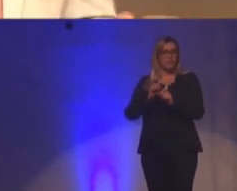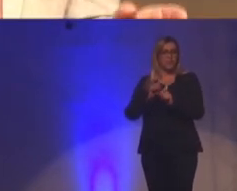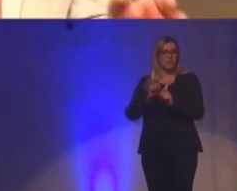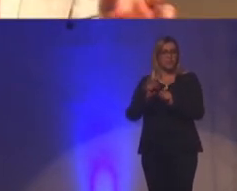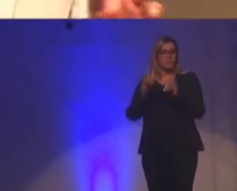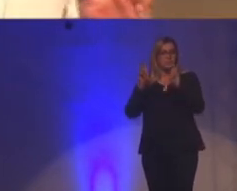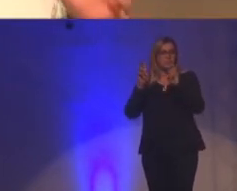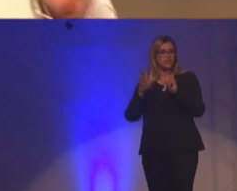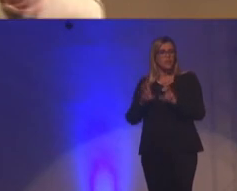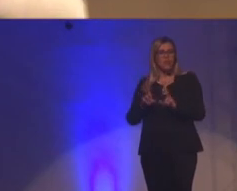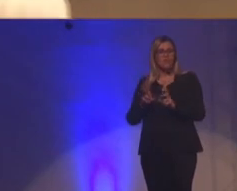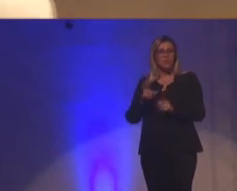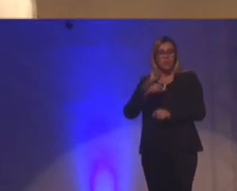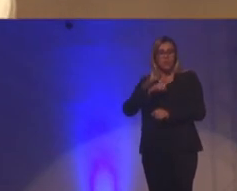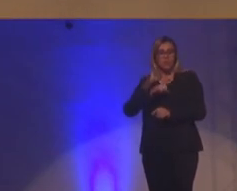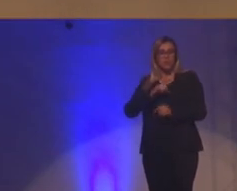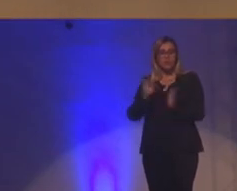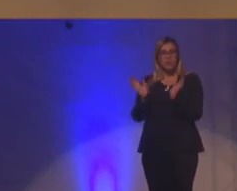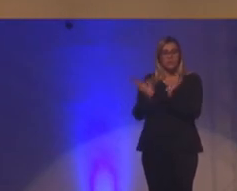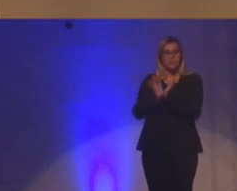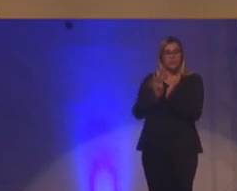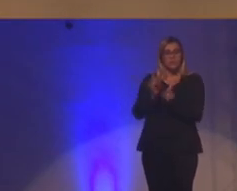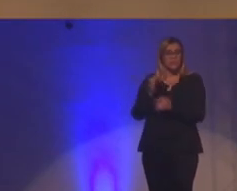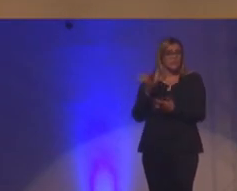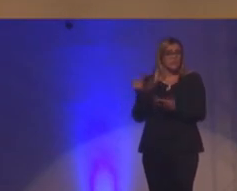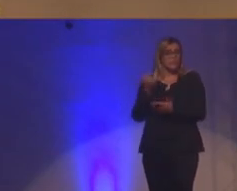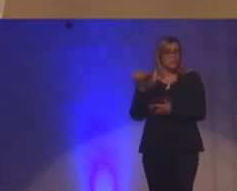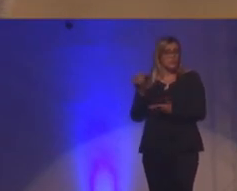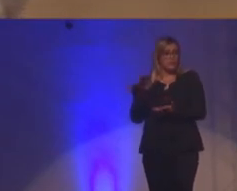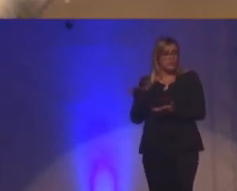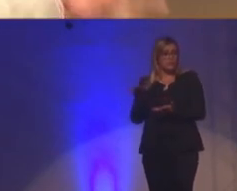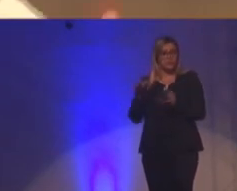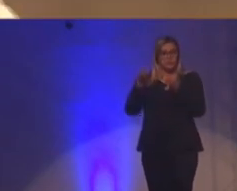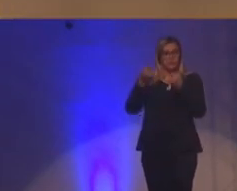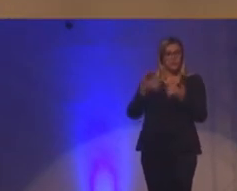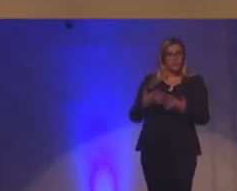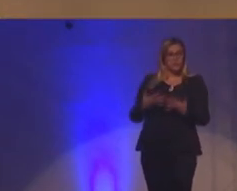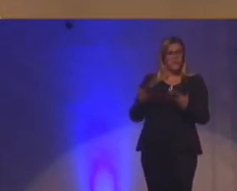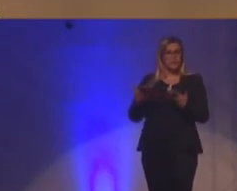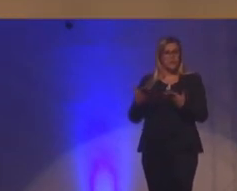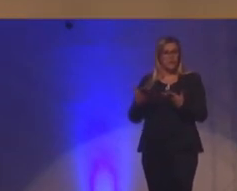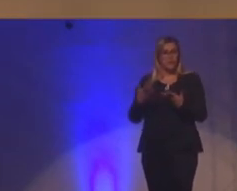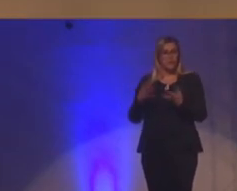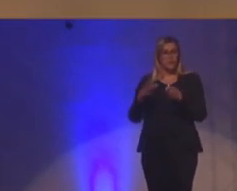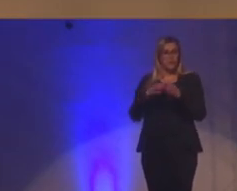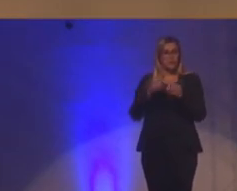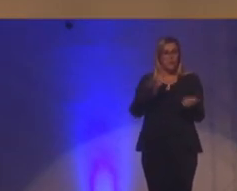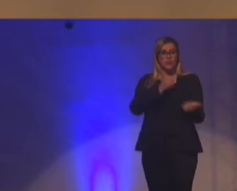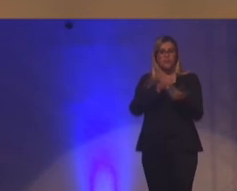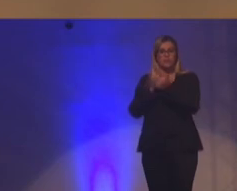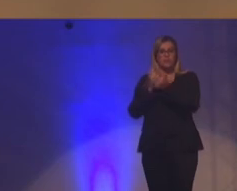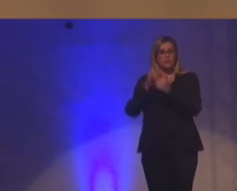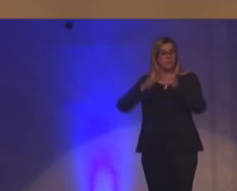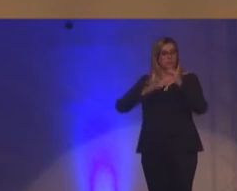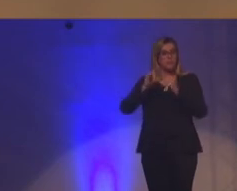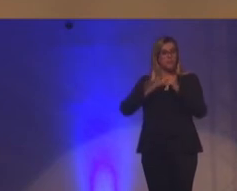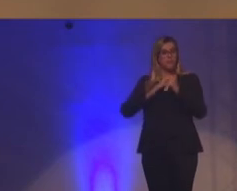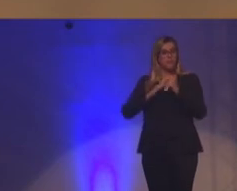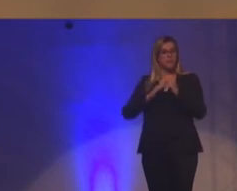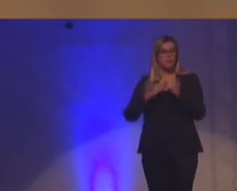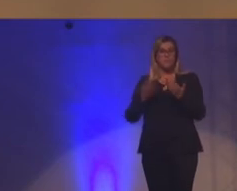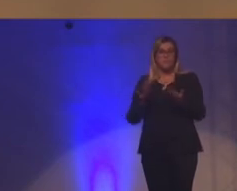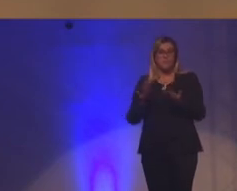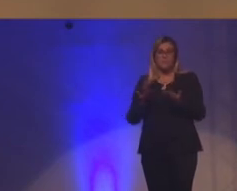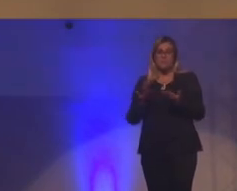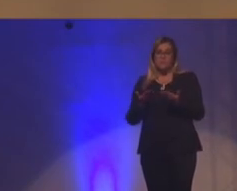que a gente tem de situações mais encontradiças na fiscalização, no núcleo de apoio profissional, tá? Então,